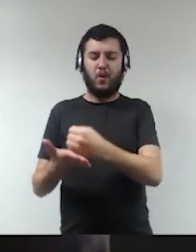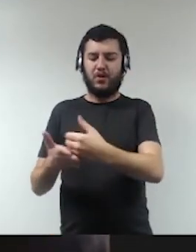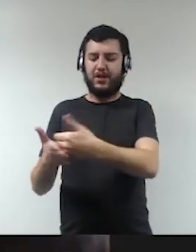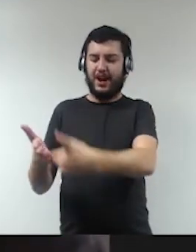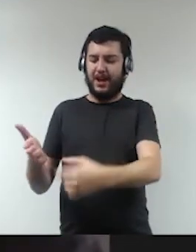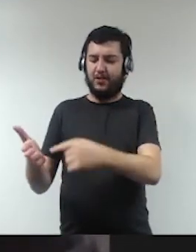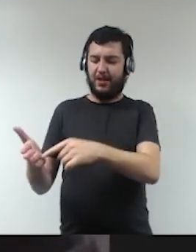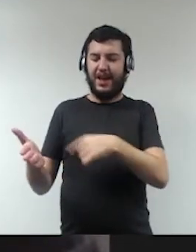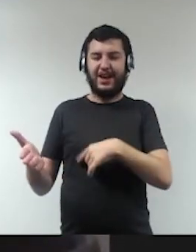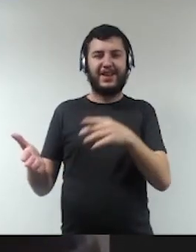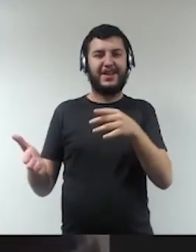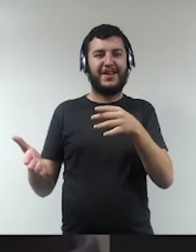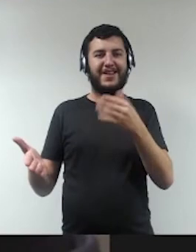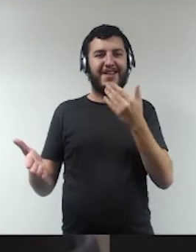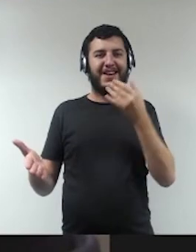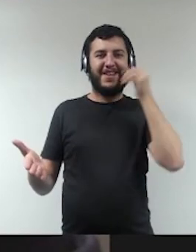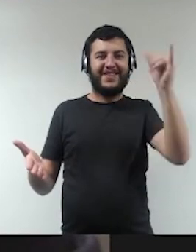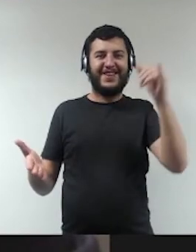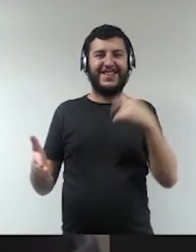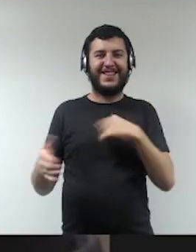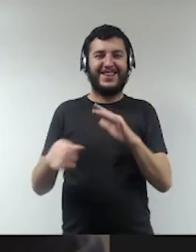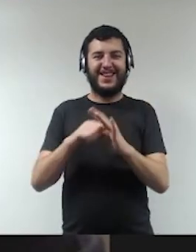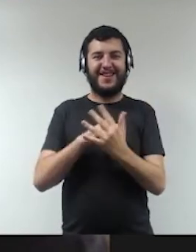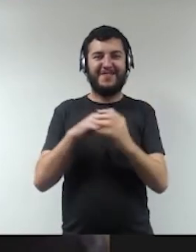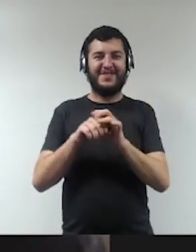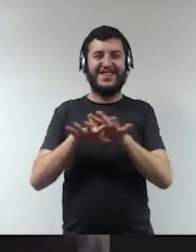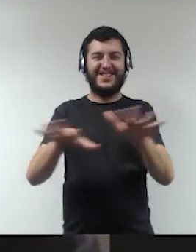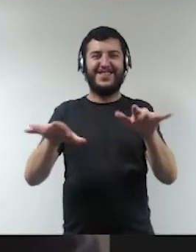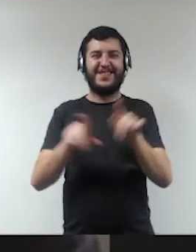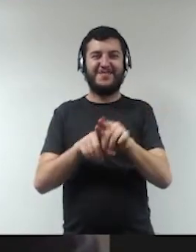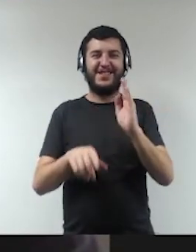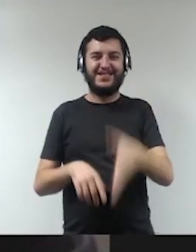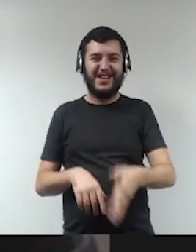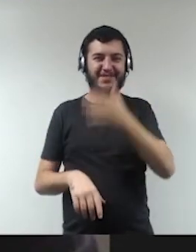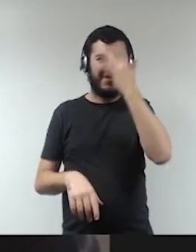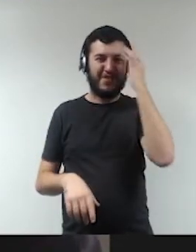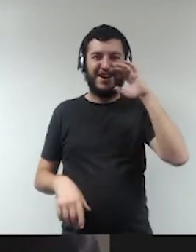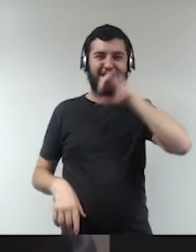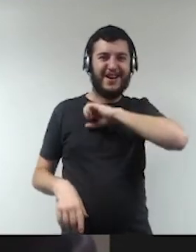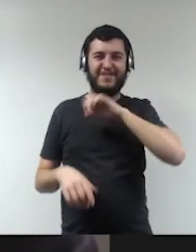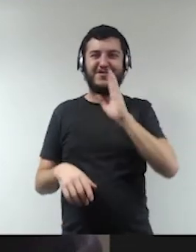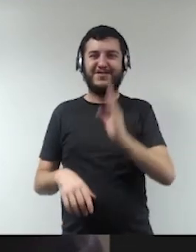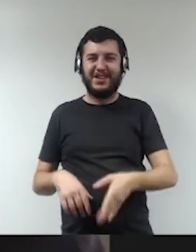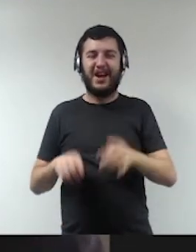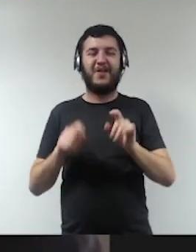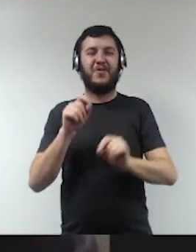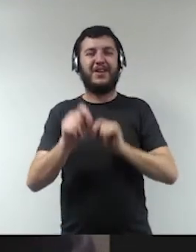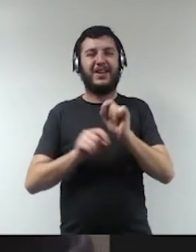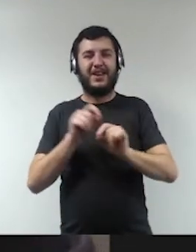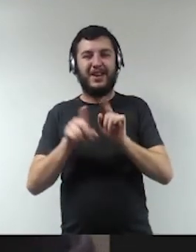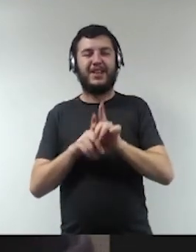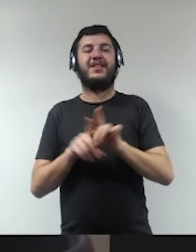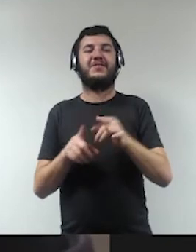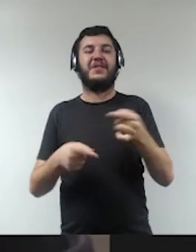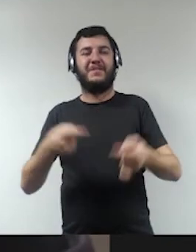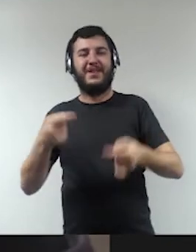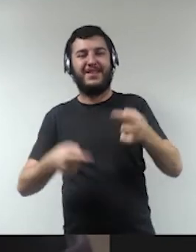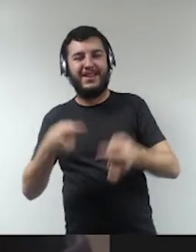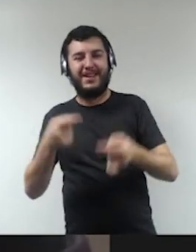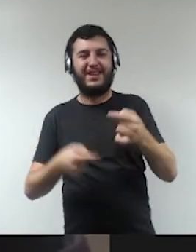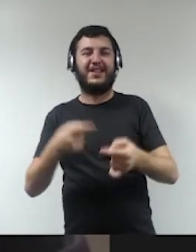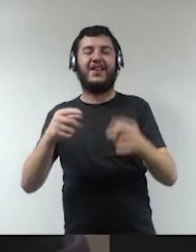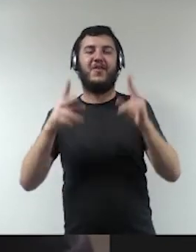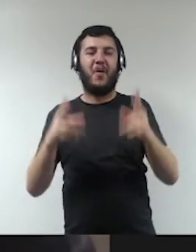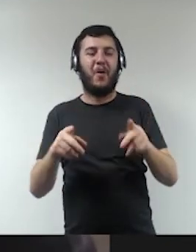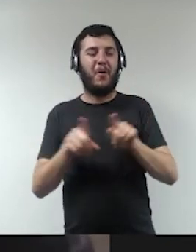instruindo e trocando informações mundialmente com muita velocidade. É isso que o Bauman fala da sociedade líquida.